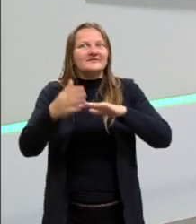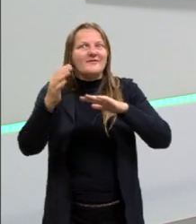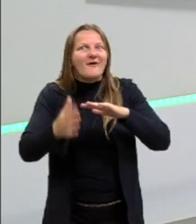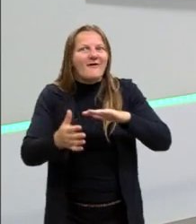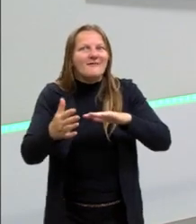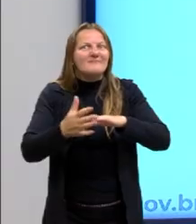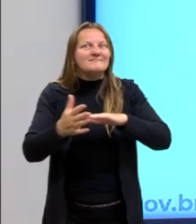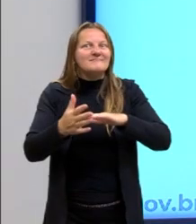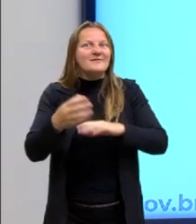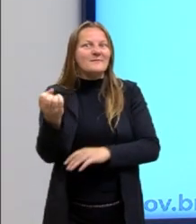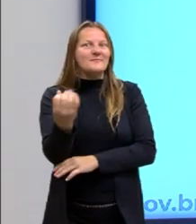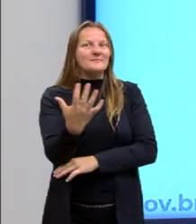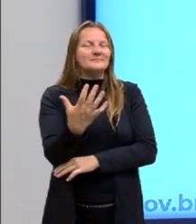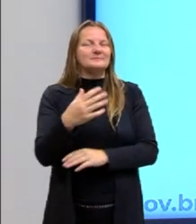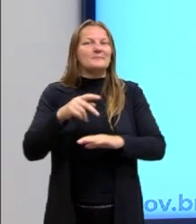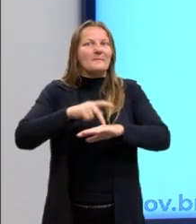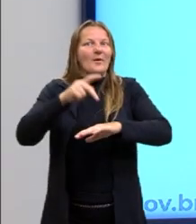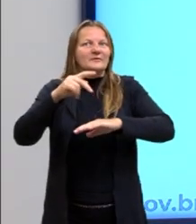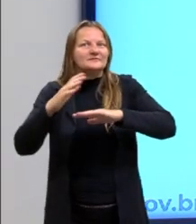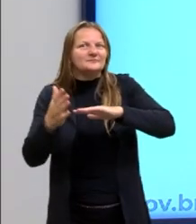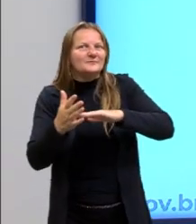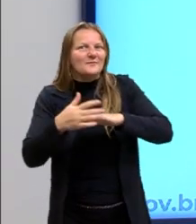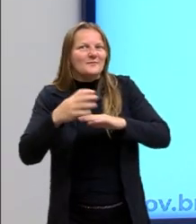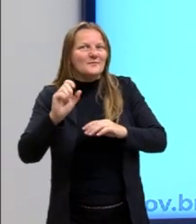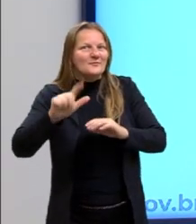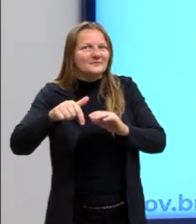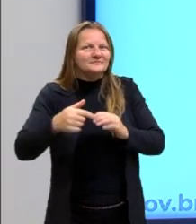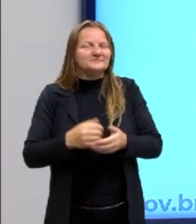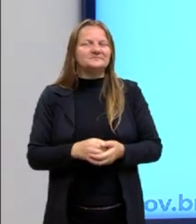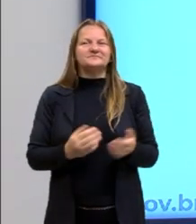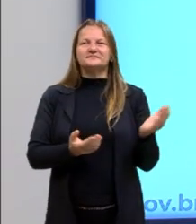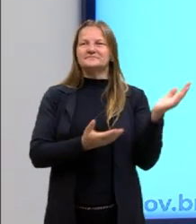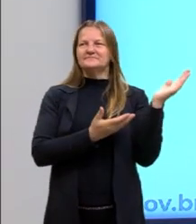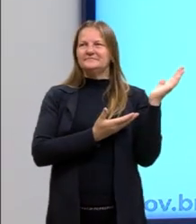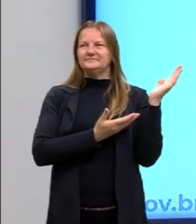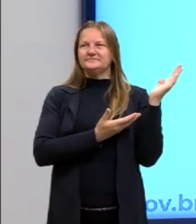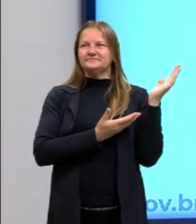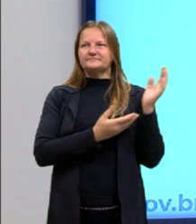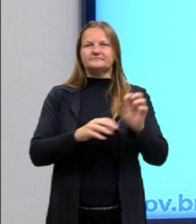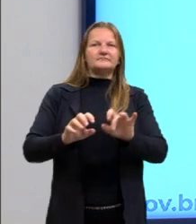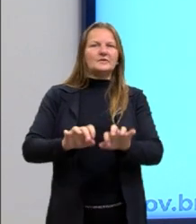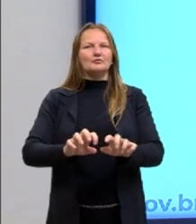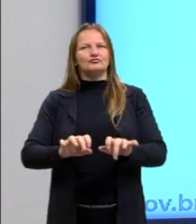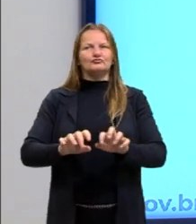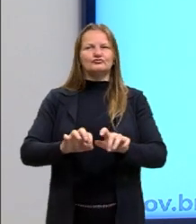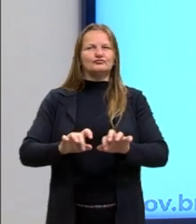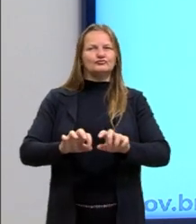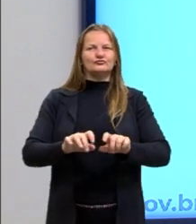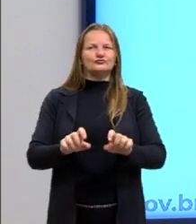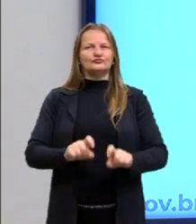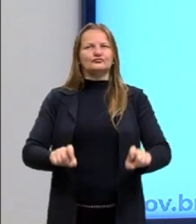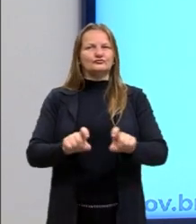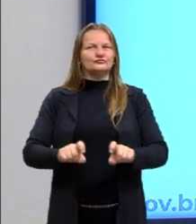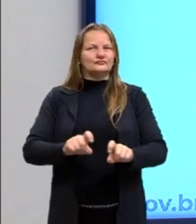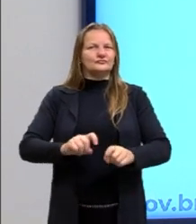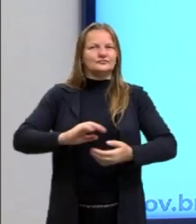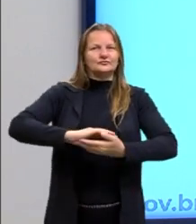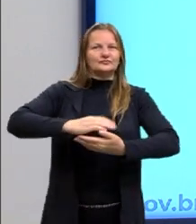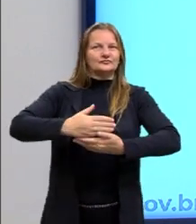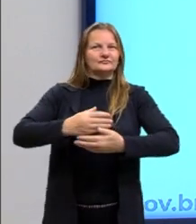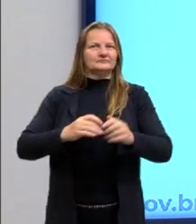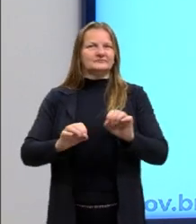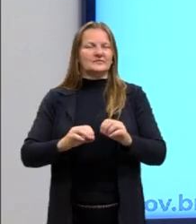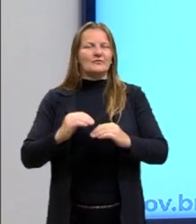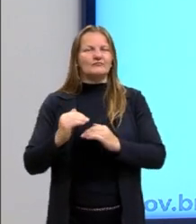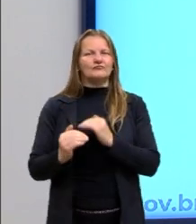moderno pós-moderno né como a gente queira ir chamar tá então quando a gente pensa em história a gente pensa nessa linha